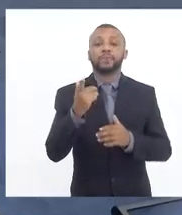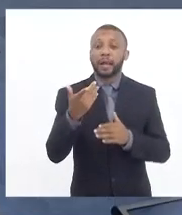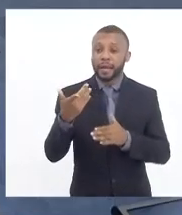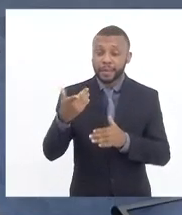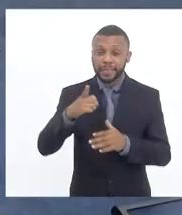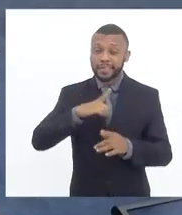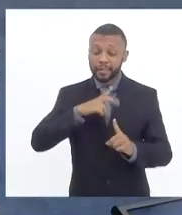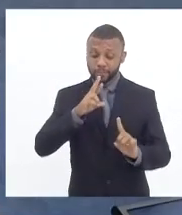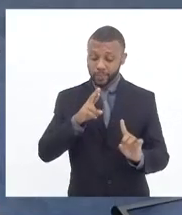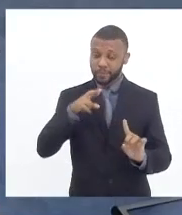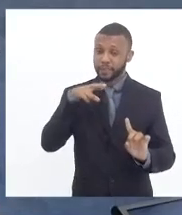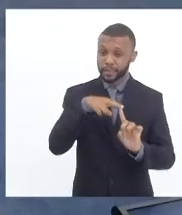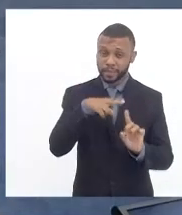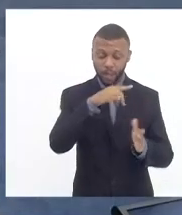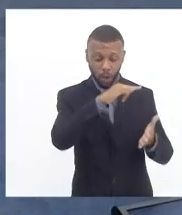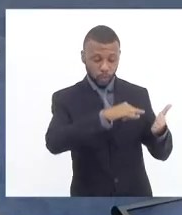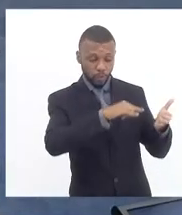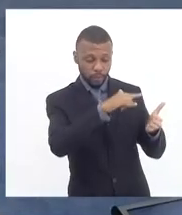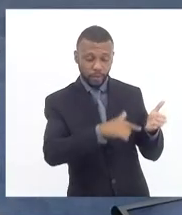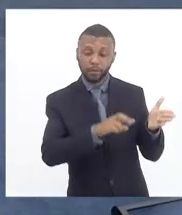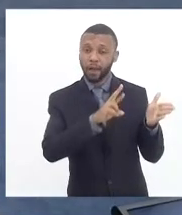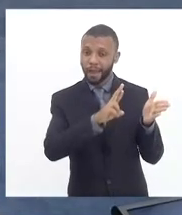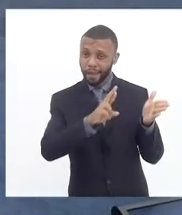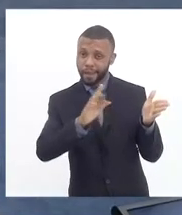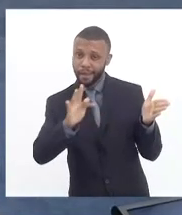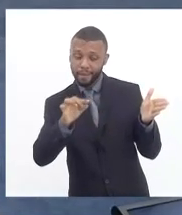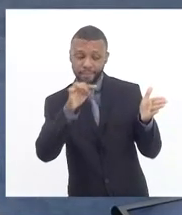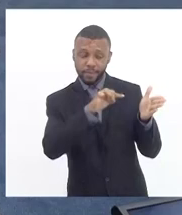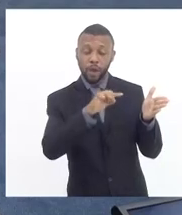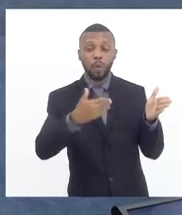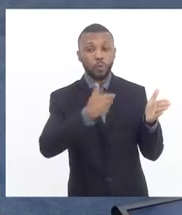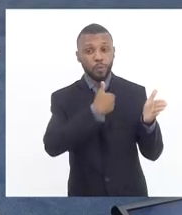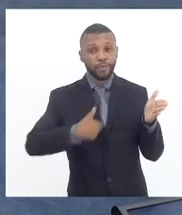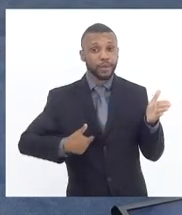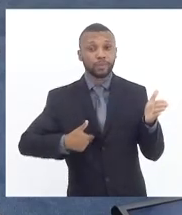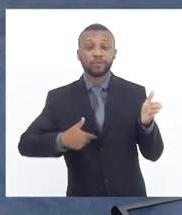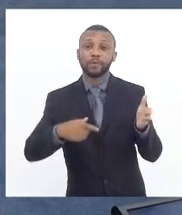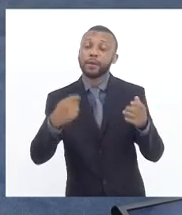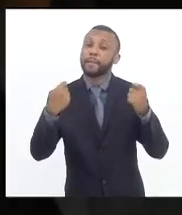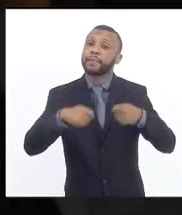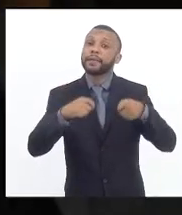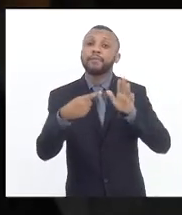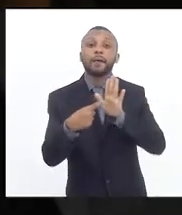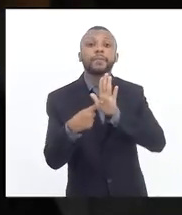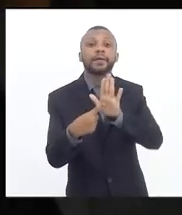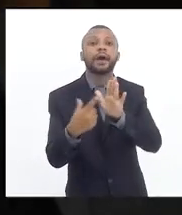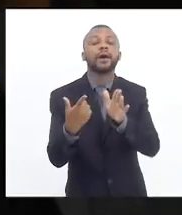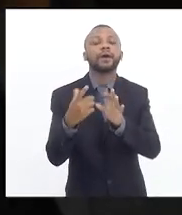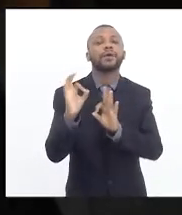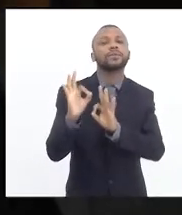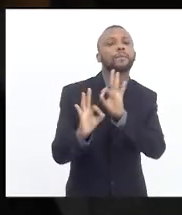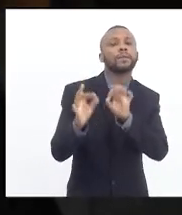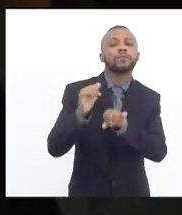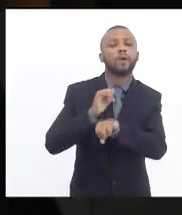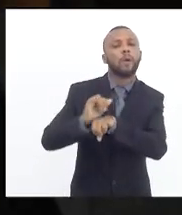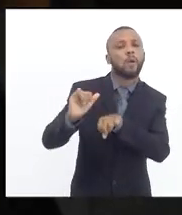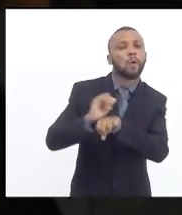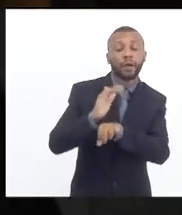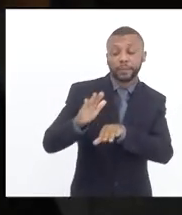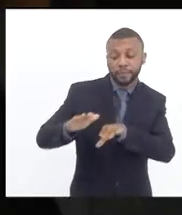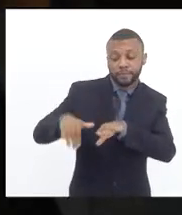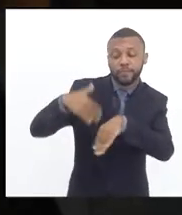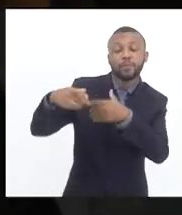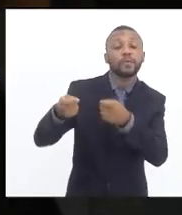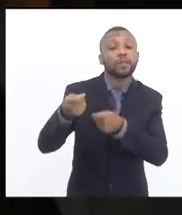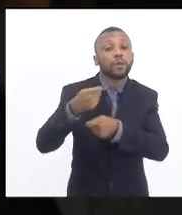referente ao regime de apuração fiscal o estado tinha que apresentar o seu plano estratégico desenvolvimento econômico-social Pari